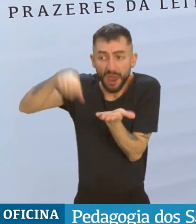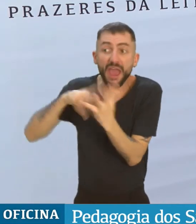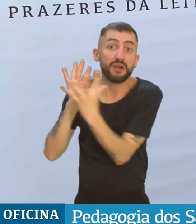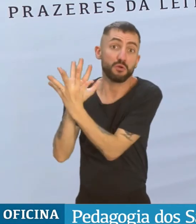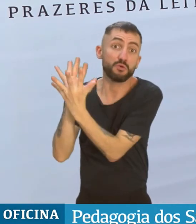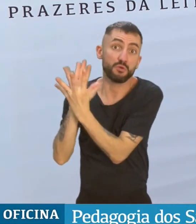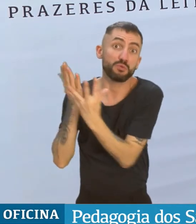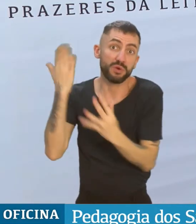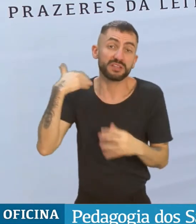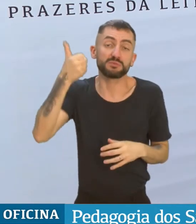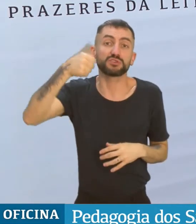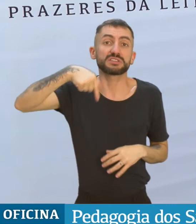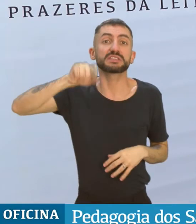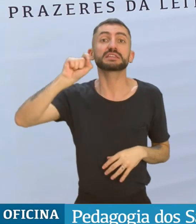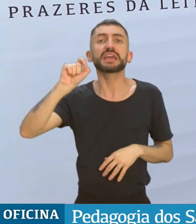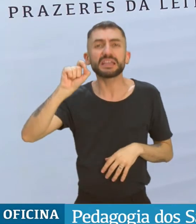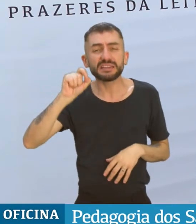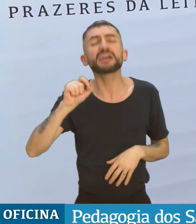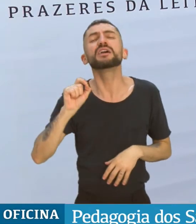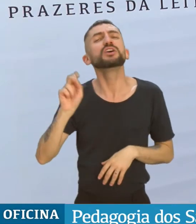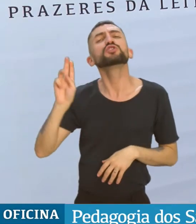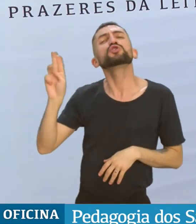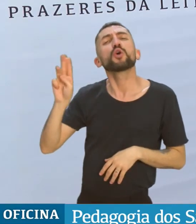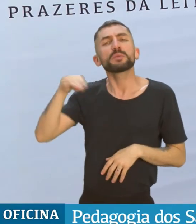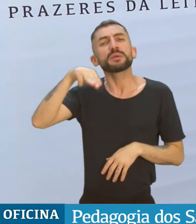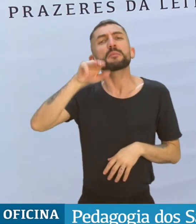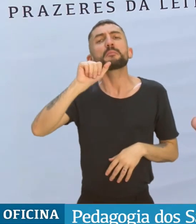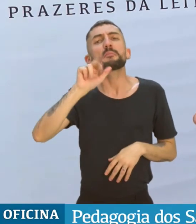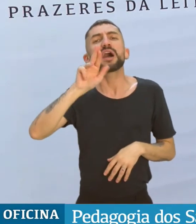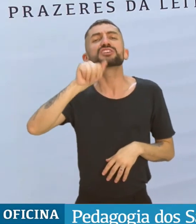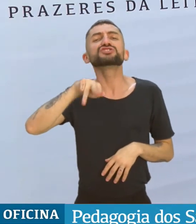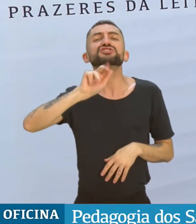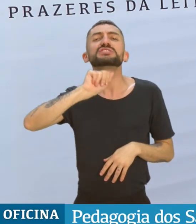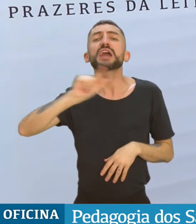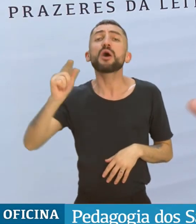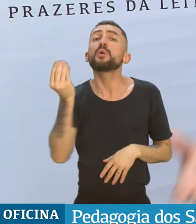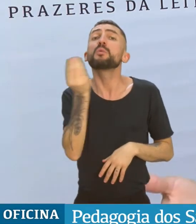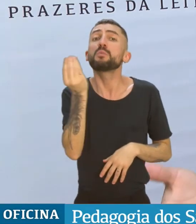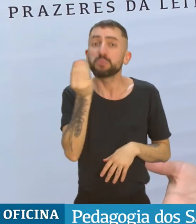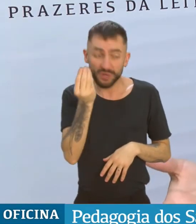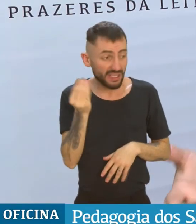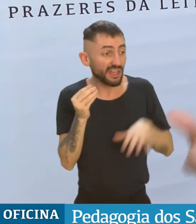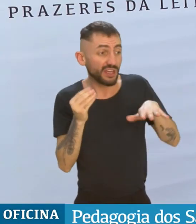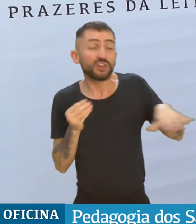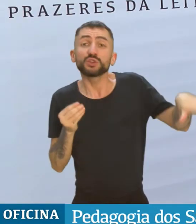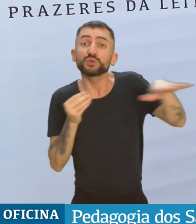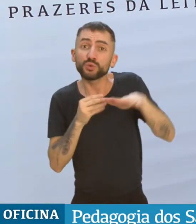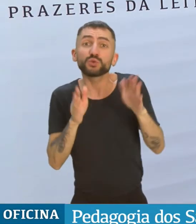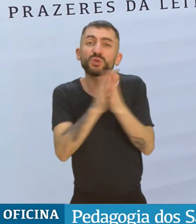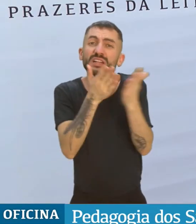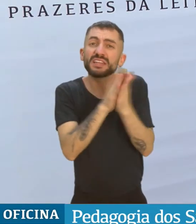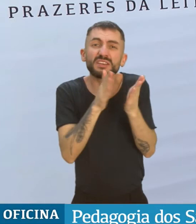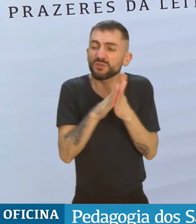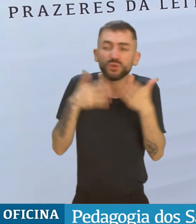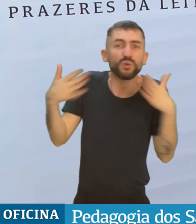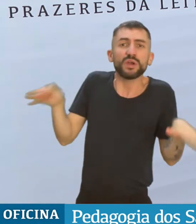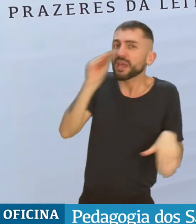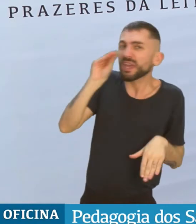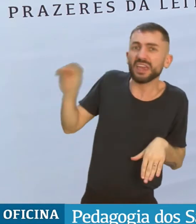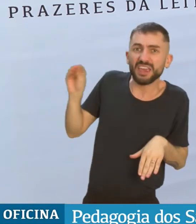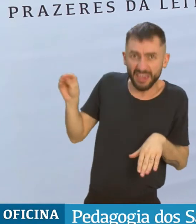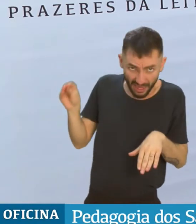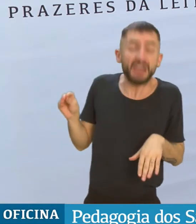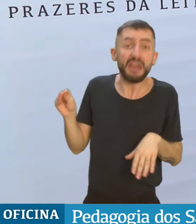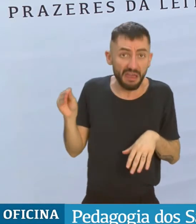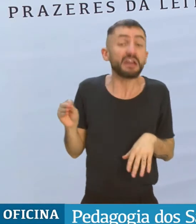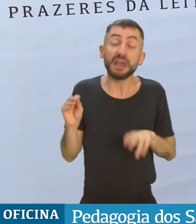era considerado uma poesia marginal, principalmente porque estava à margem, né, do mercado editorial. Tinha